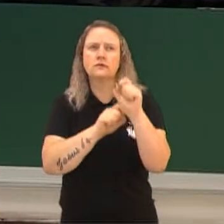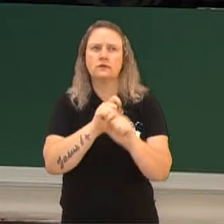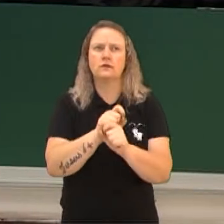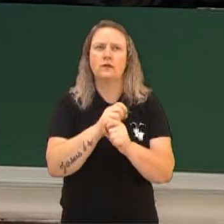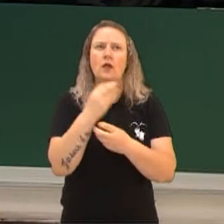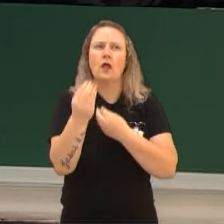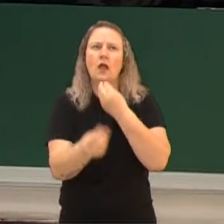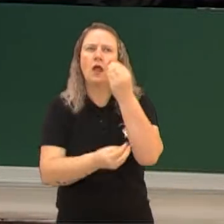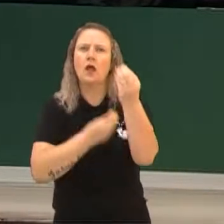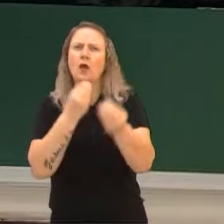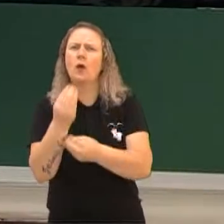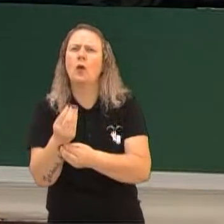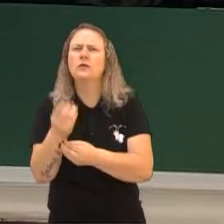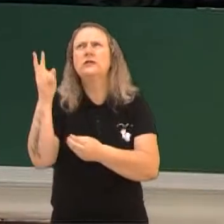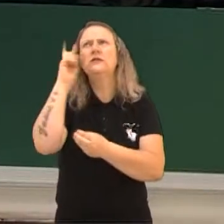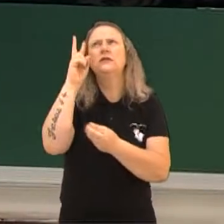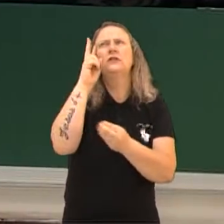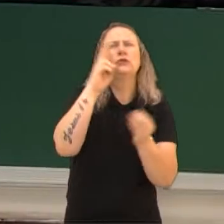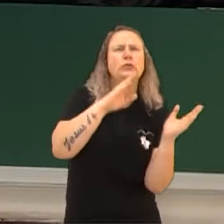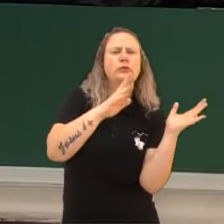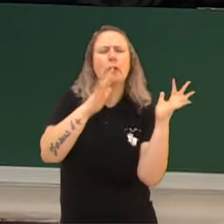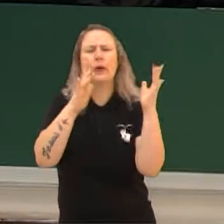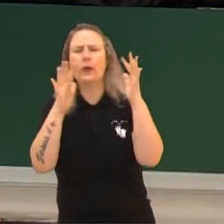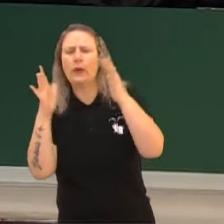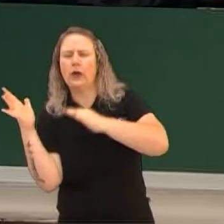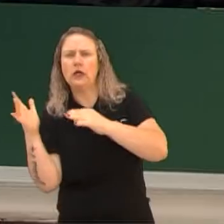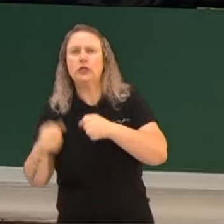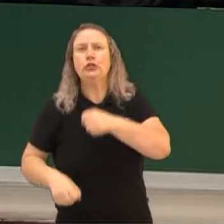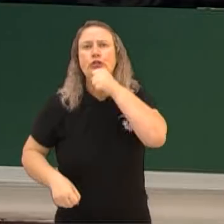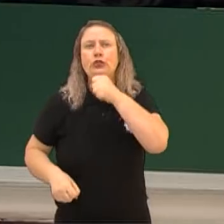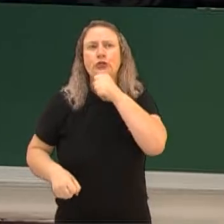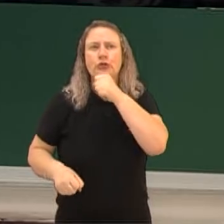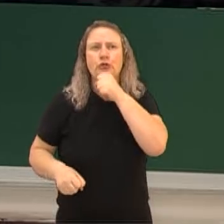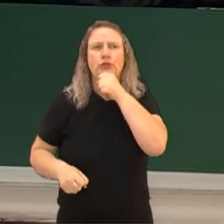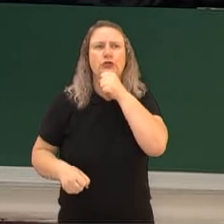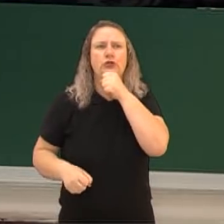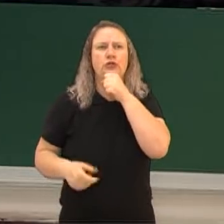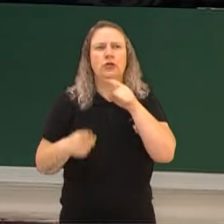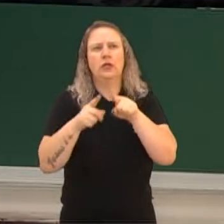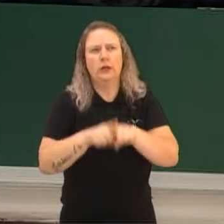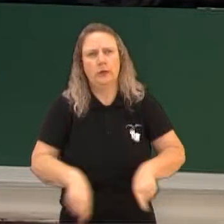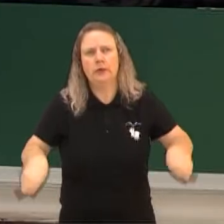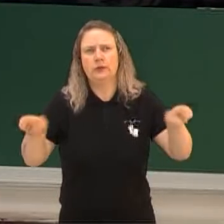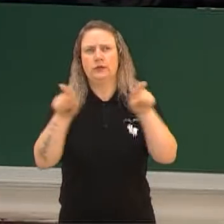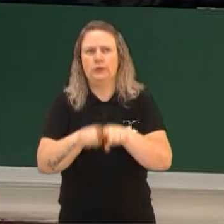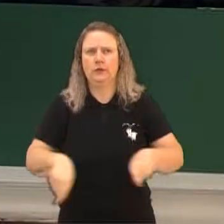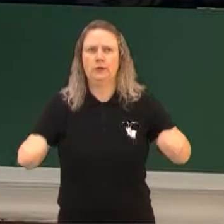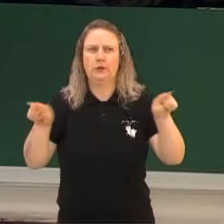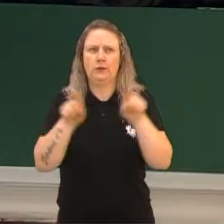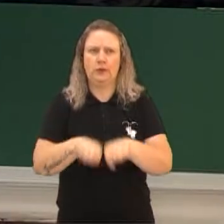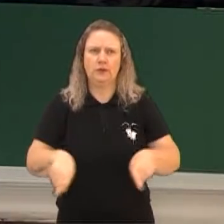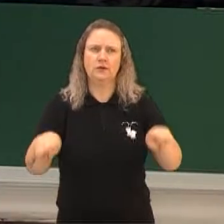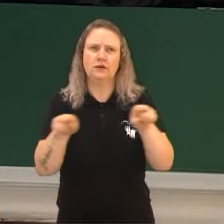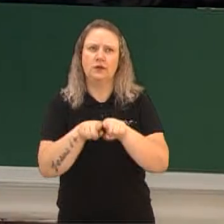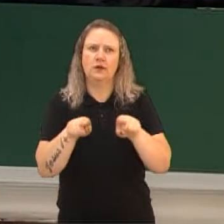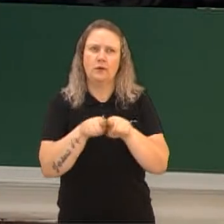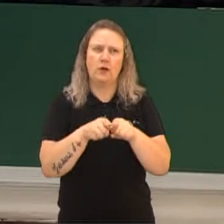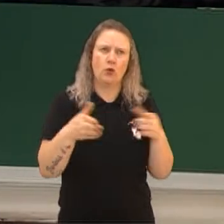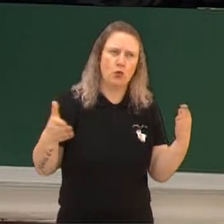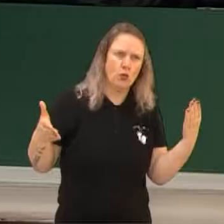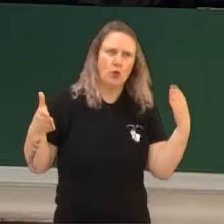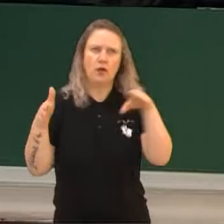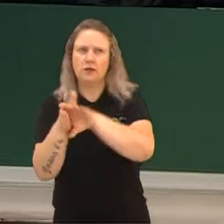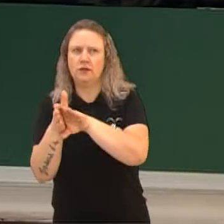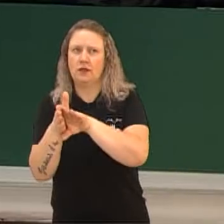como se fossem histórias antigas se repetindo nos genes até chegar a mim. Então ele está falando que é uma memória